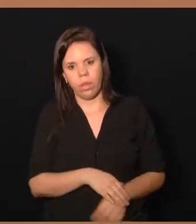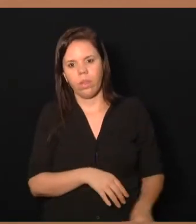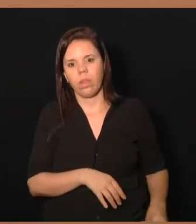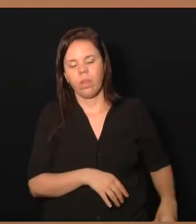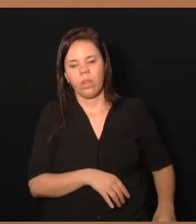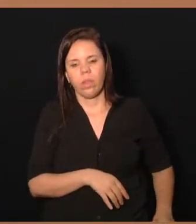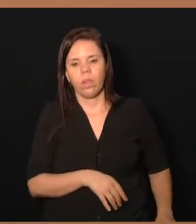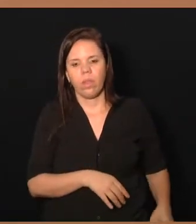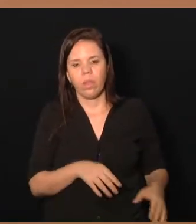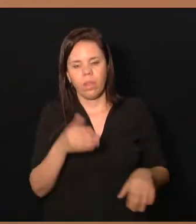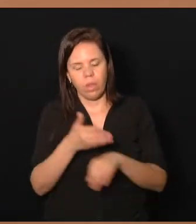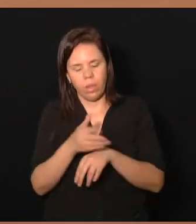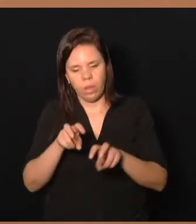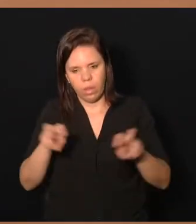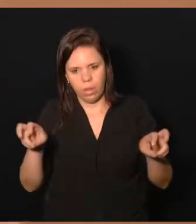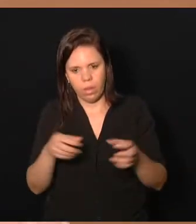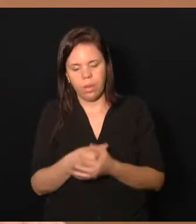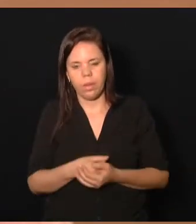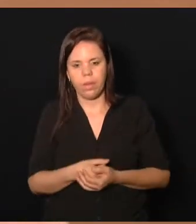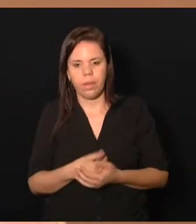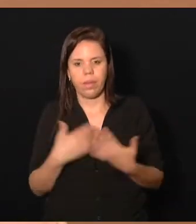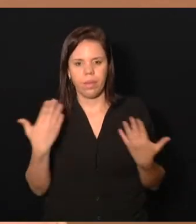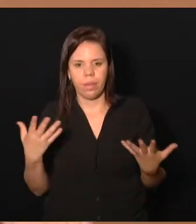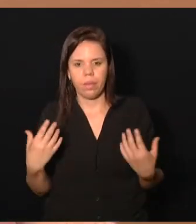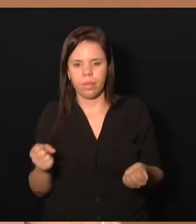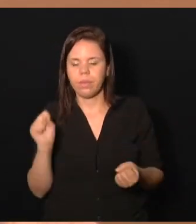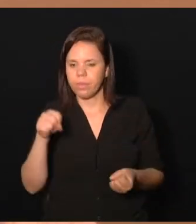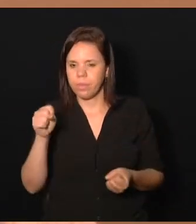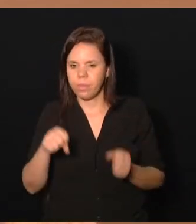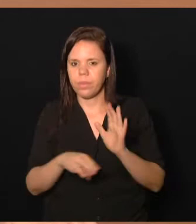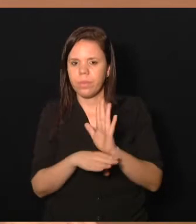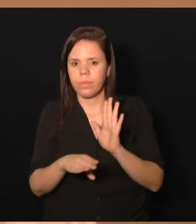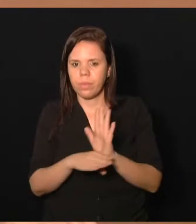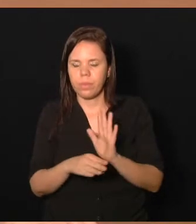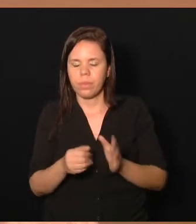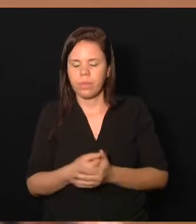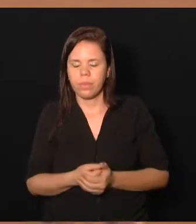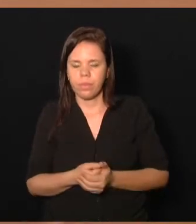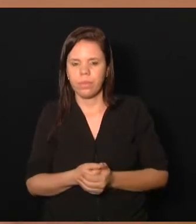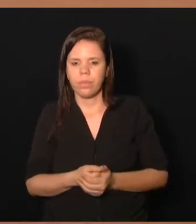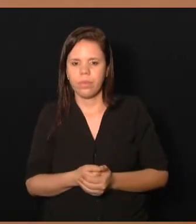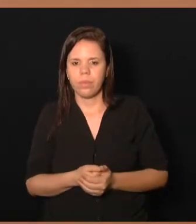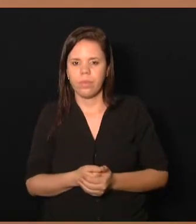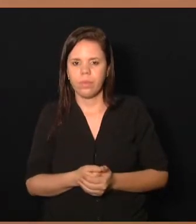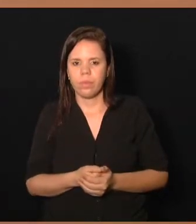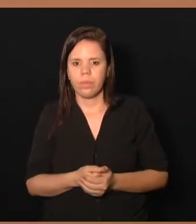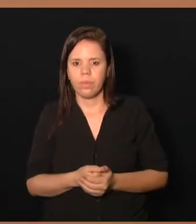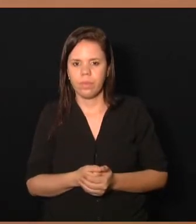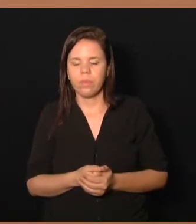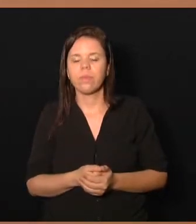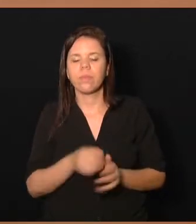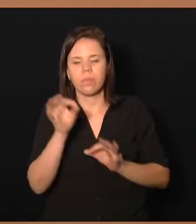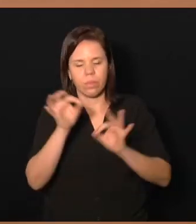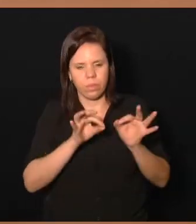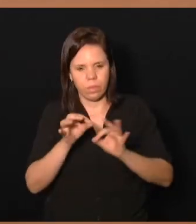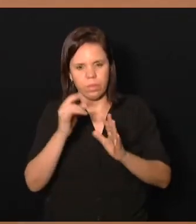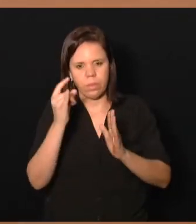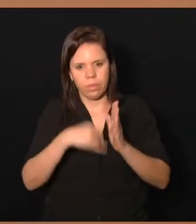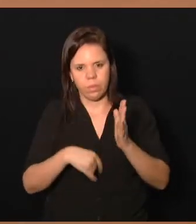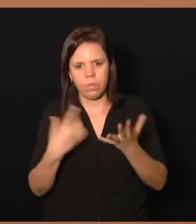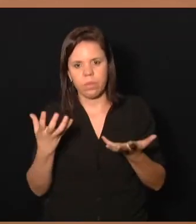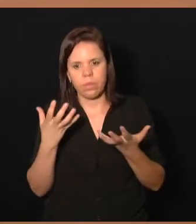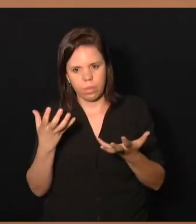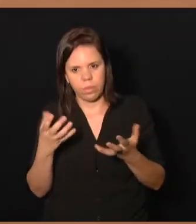para participar. Então nós vamos sim ajudar na regularização, porque nós queremos